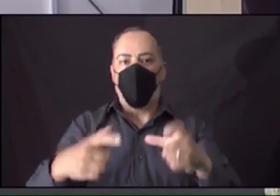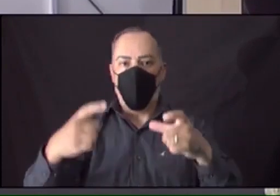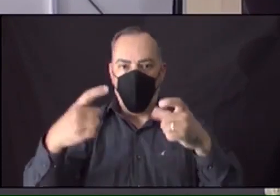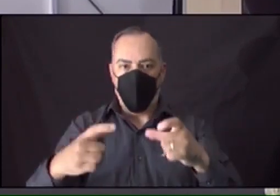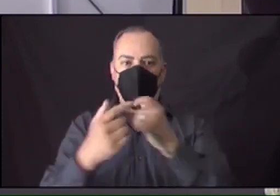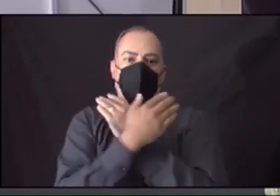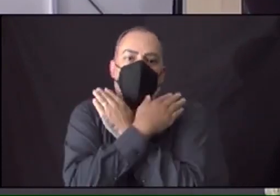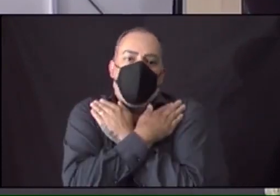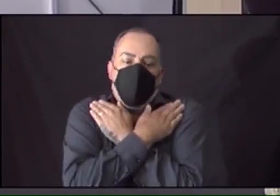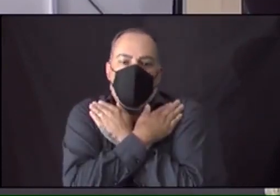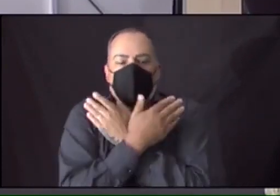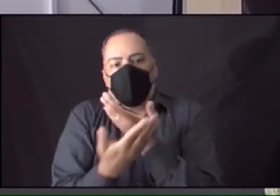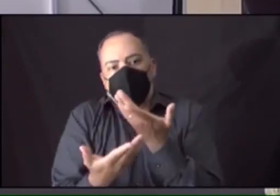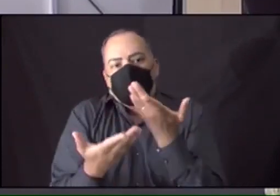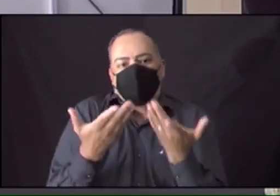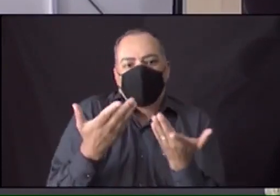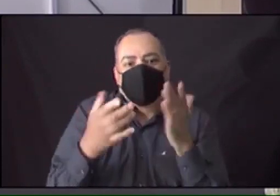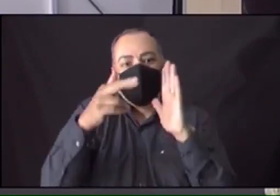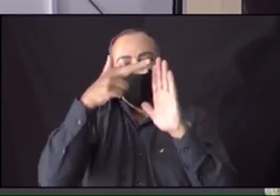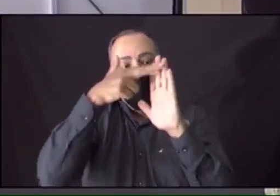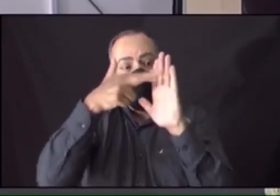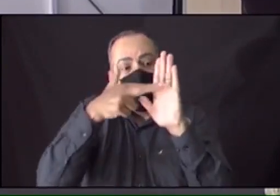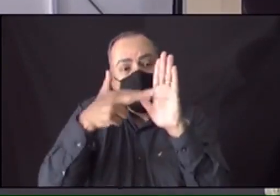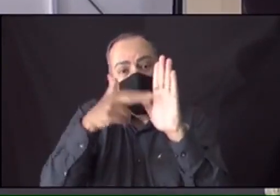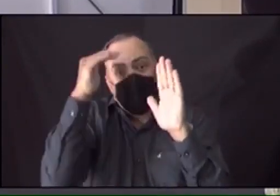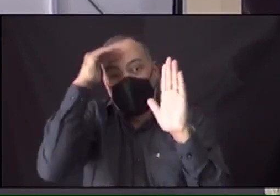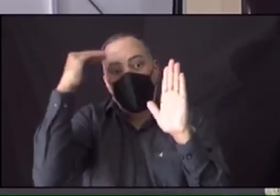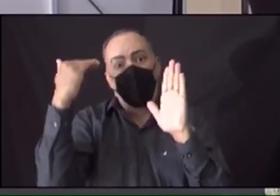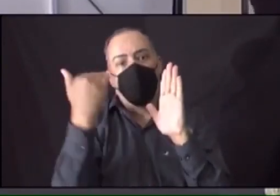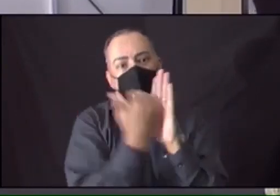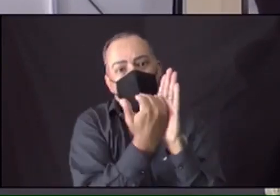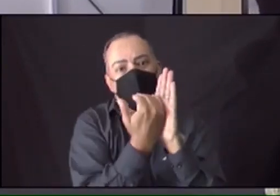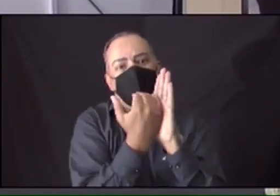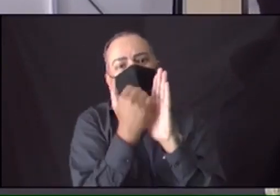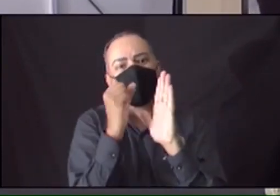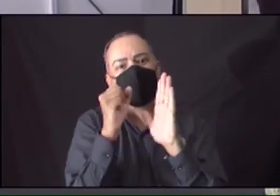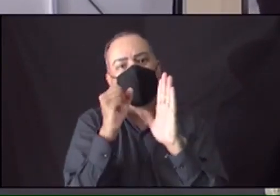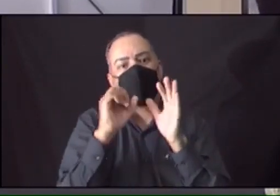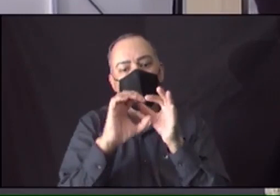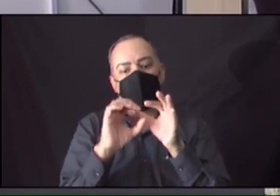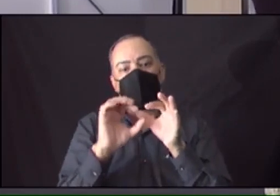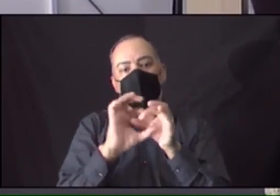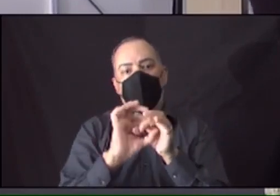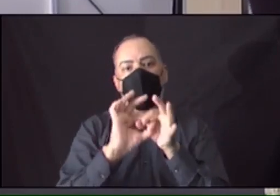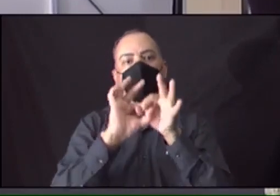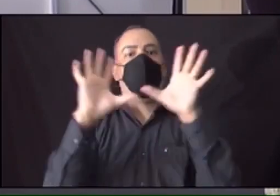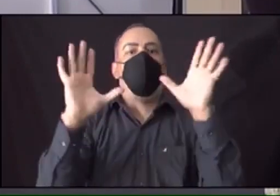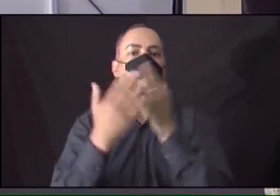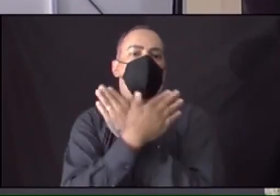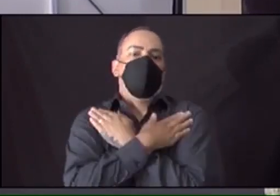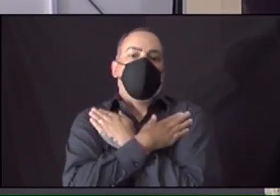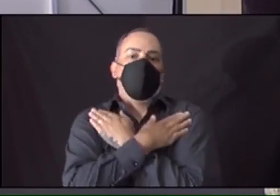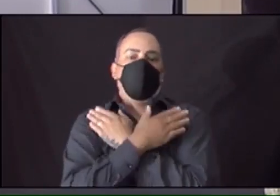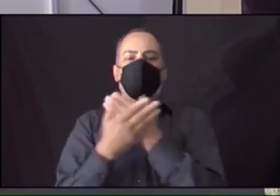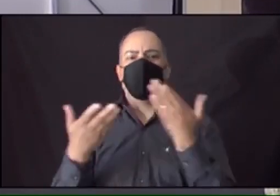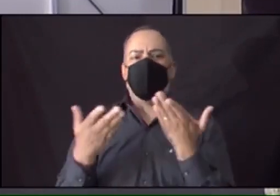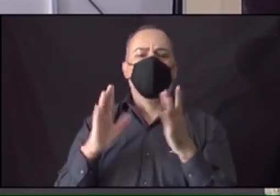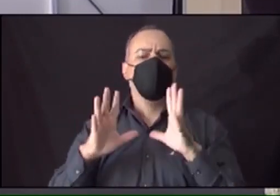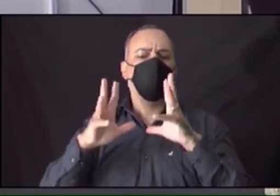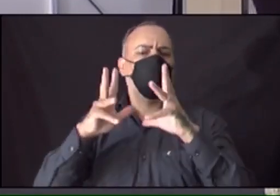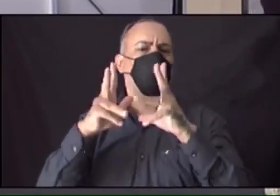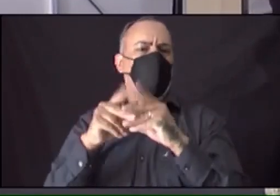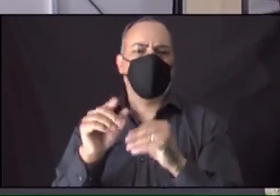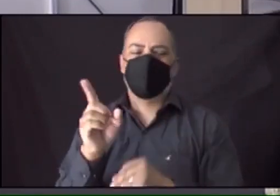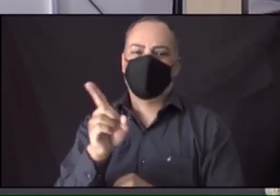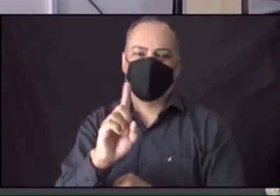feito o velório. Então, existem critérios para que a gente libere esse velório. Não é simplesmente chegar e dizer